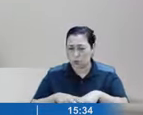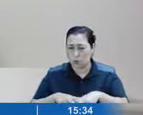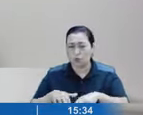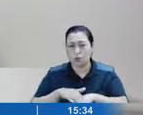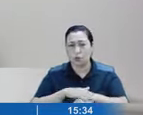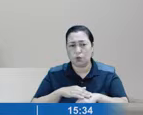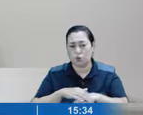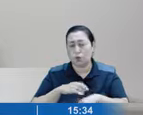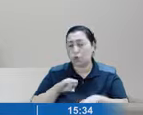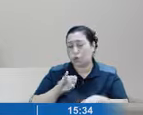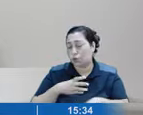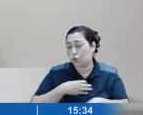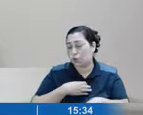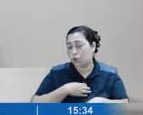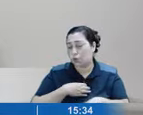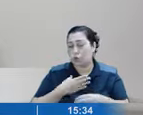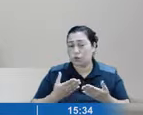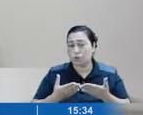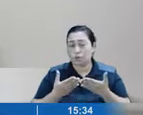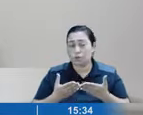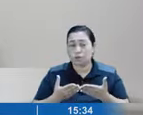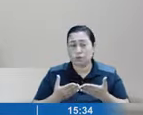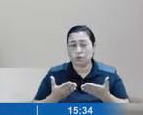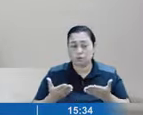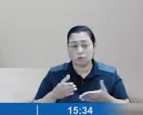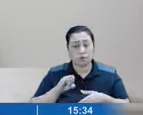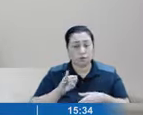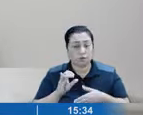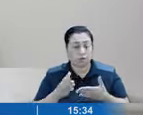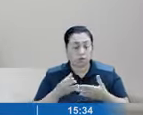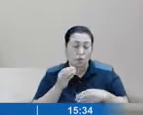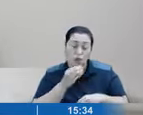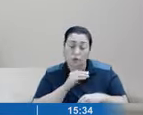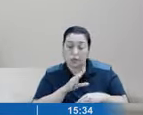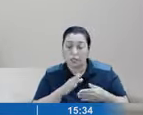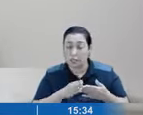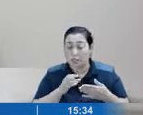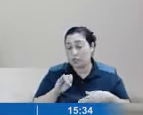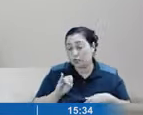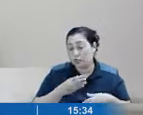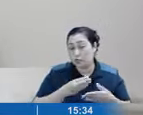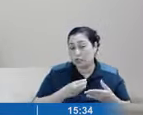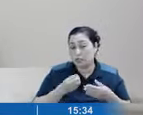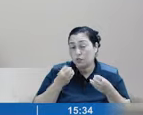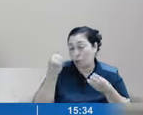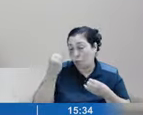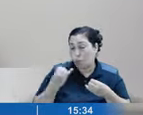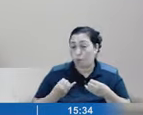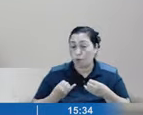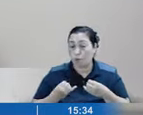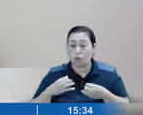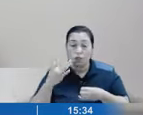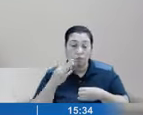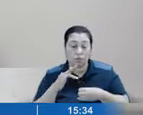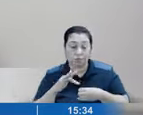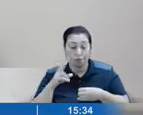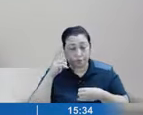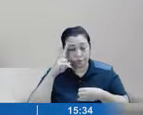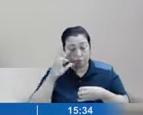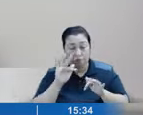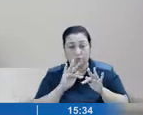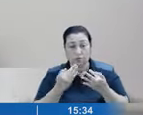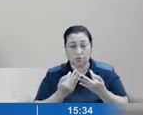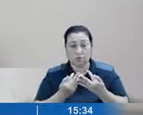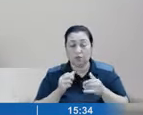paciente, se ele tinha sintoma, alteração de hábito intestinal, se tinha alguma fraqueza, se tinha algum emagrecimento, uma dor, história